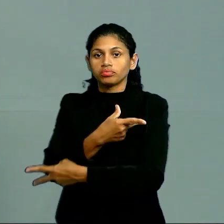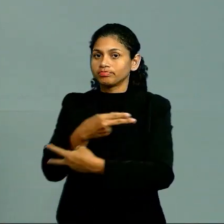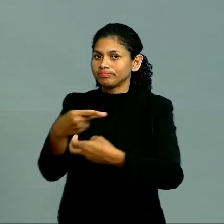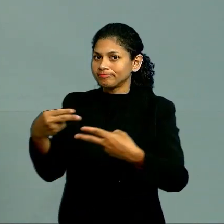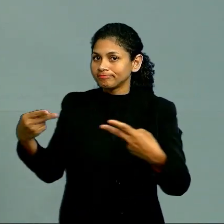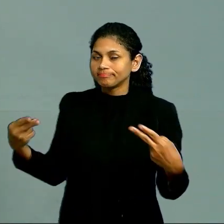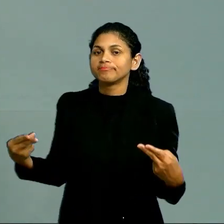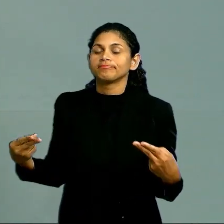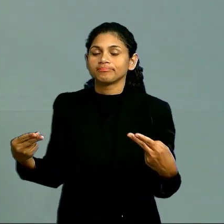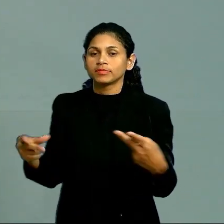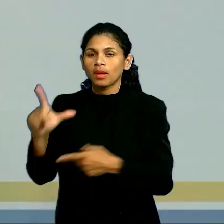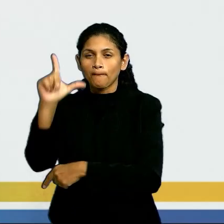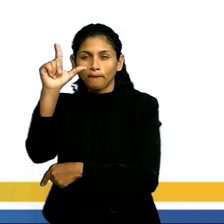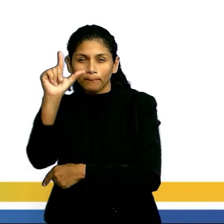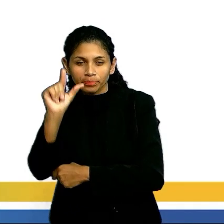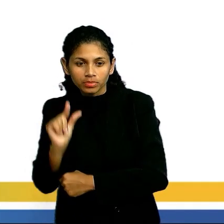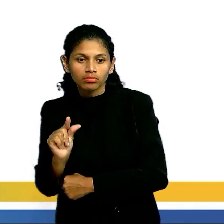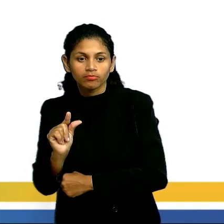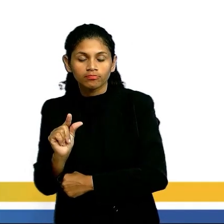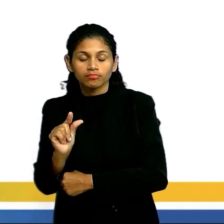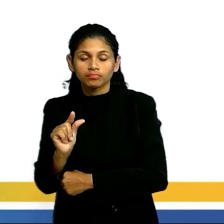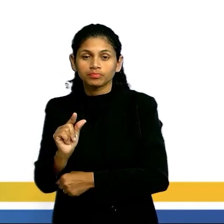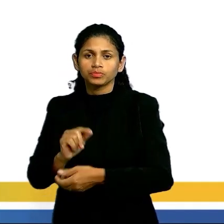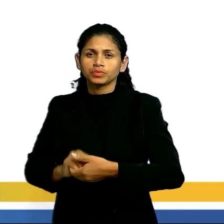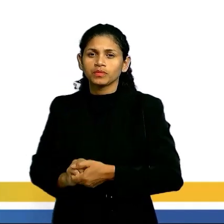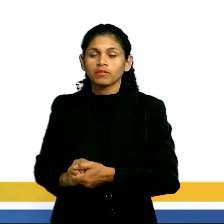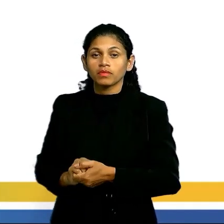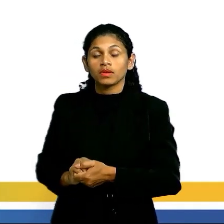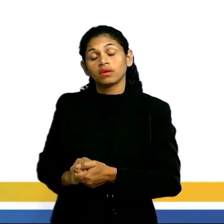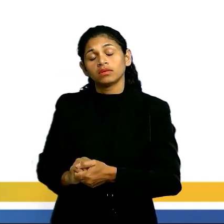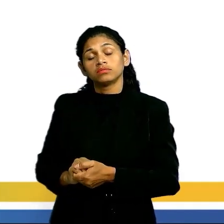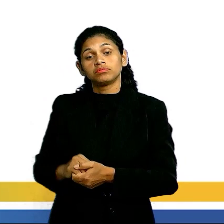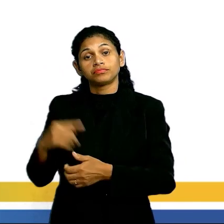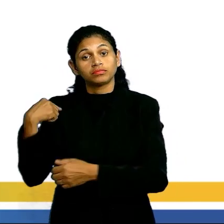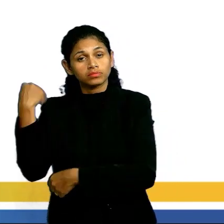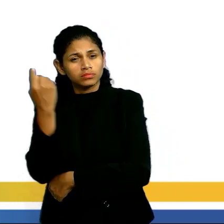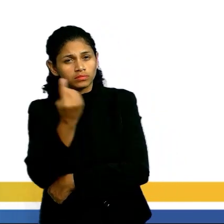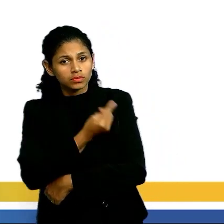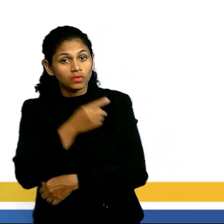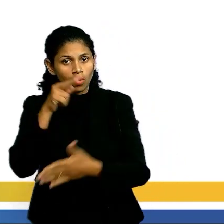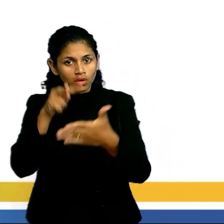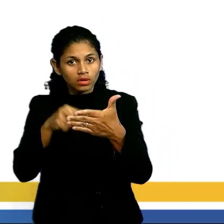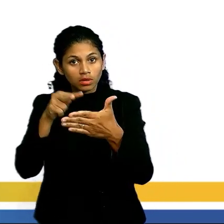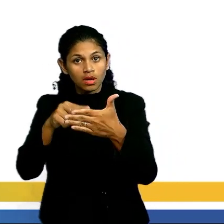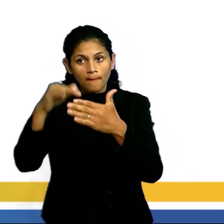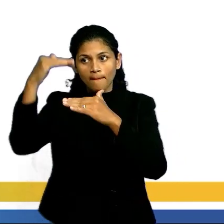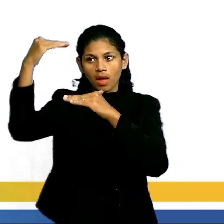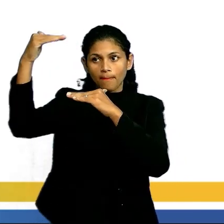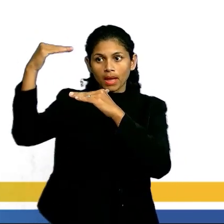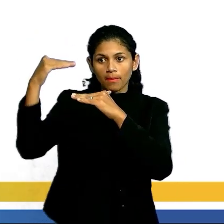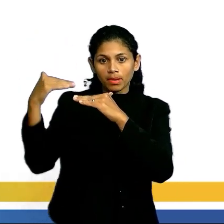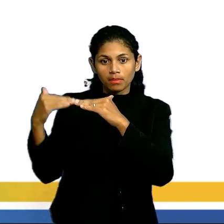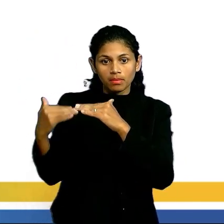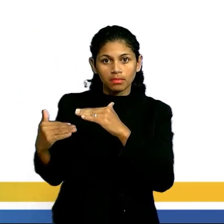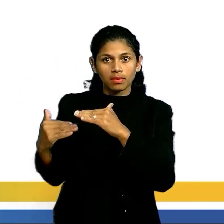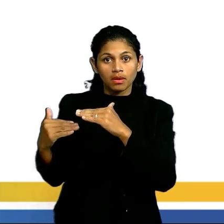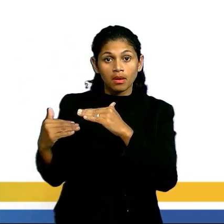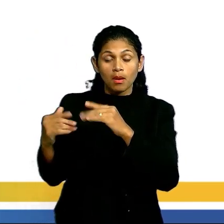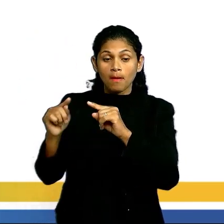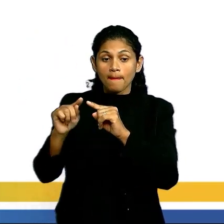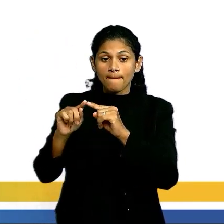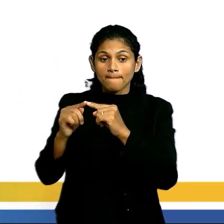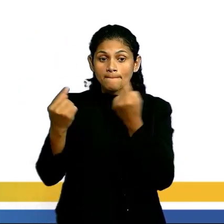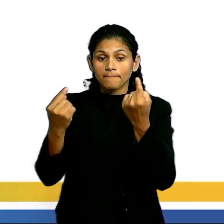menor categoria taxonômica, tá? A gente leu de cima para baixo, pessoal, mas olha só como é que funciona. O conjunto de